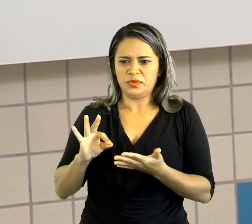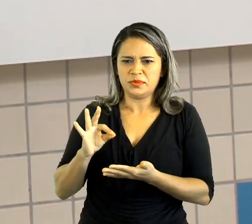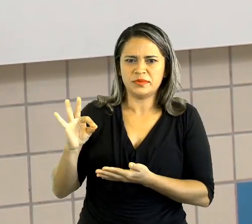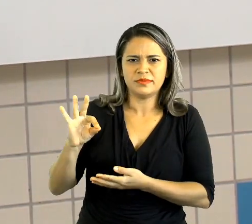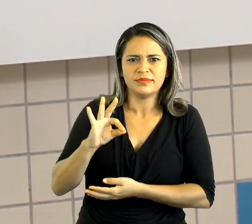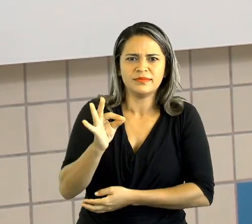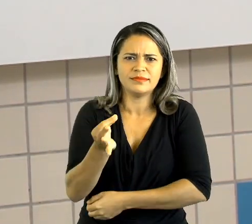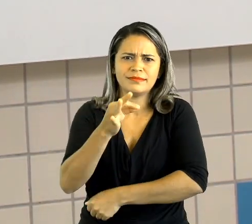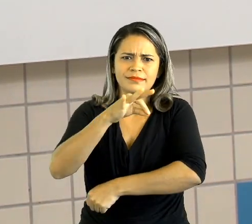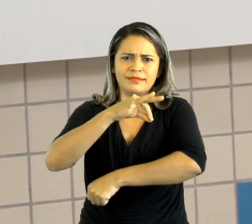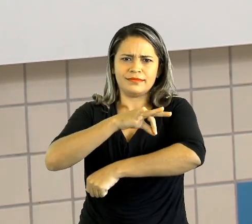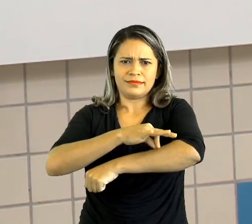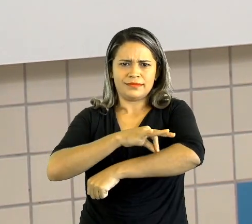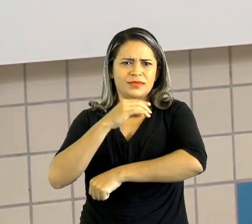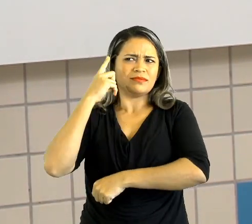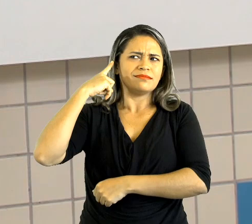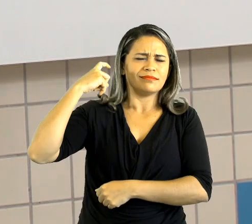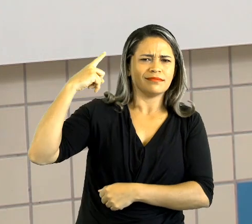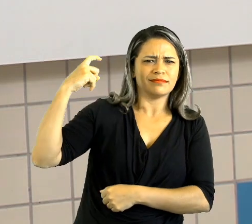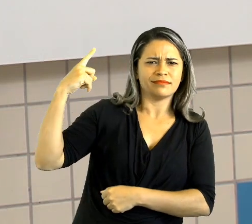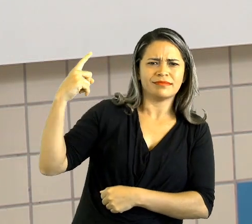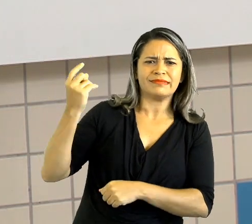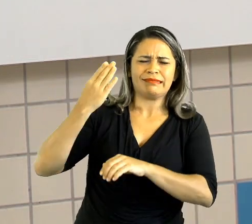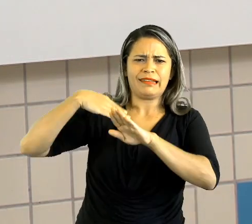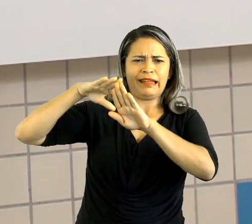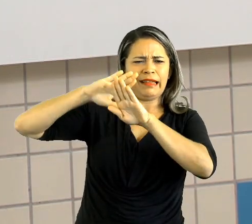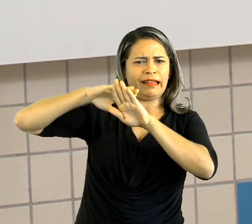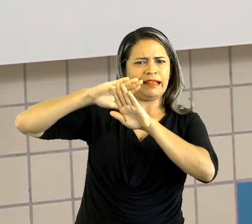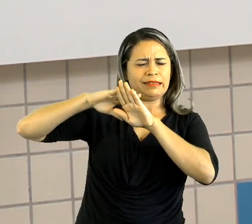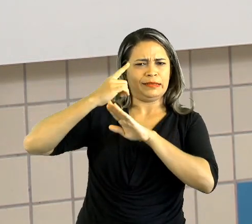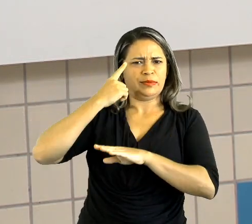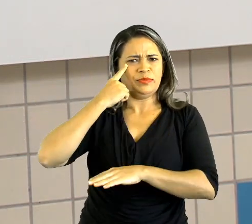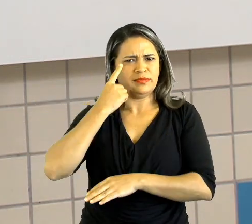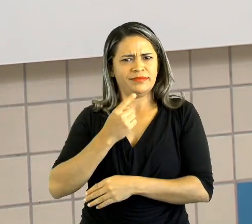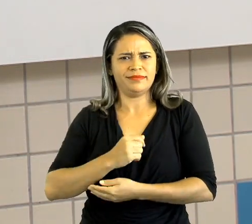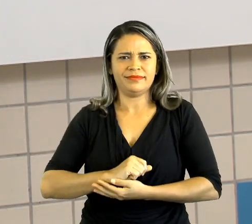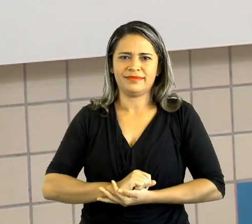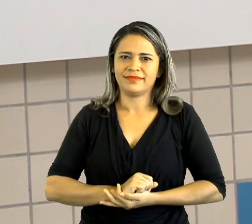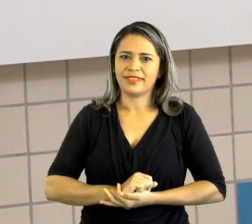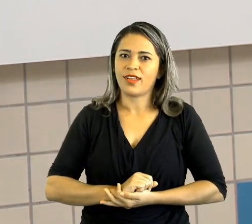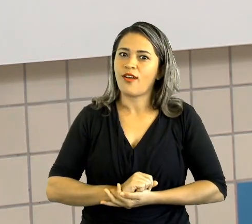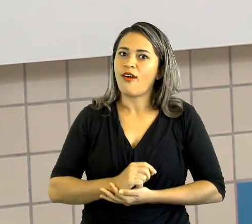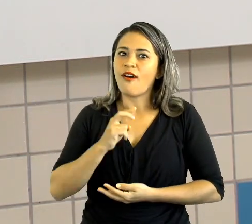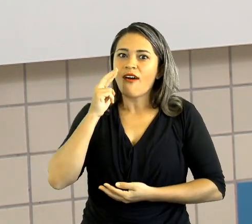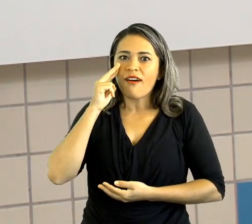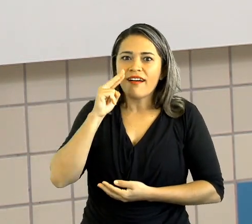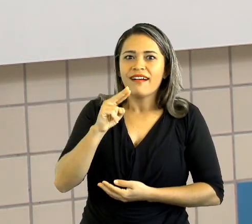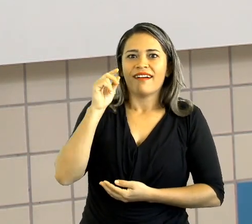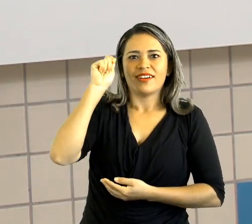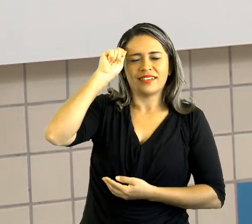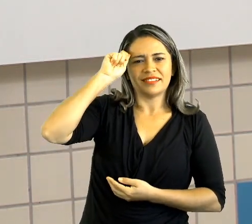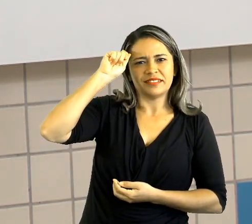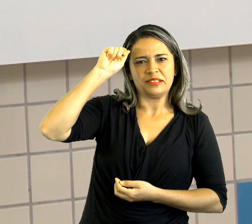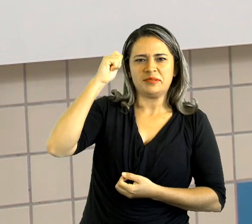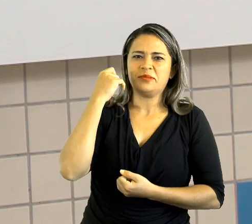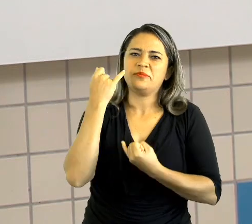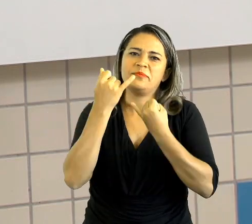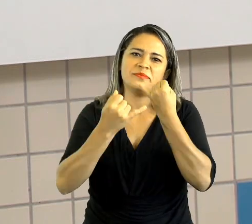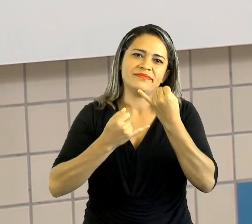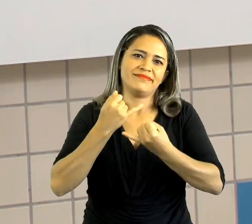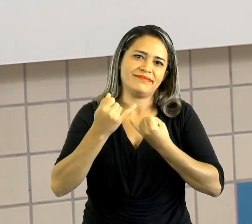da abelha estava onde? Atrás dos olhos. Olha só como o autor brincou com a